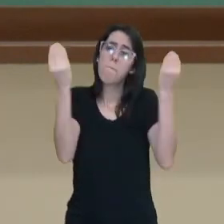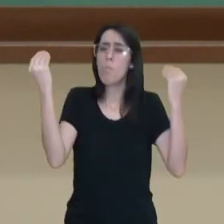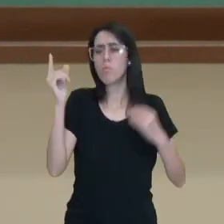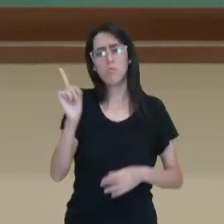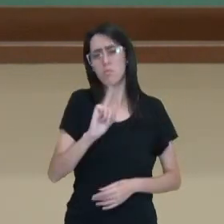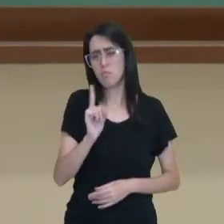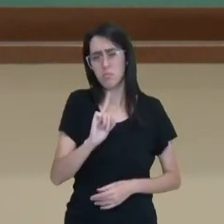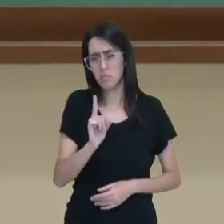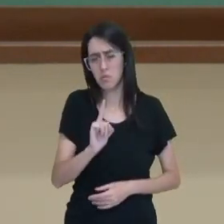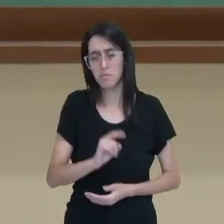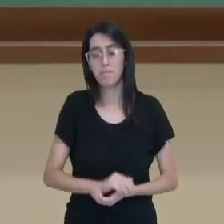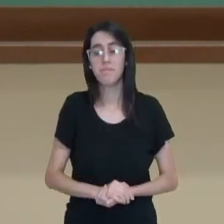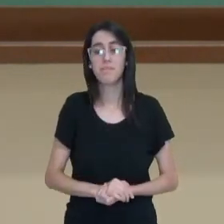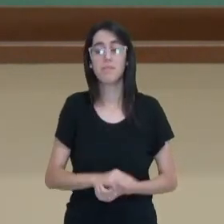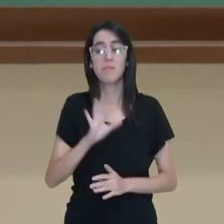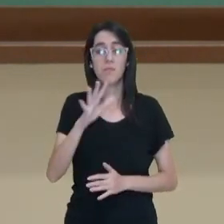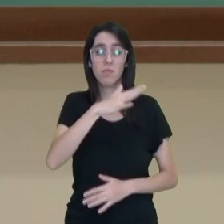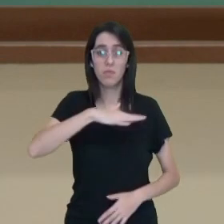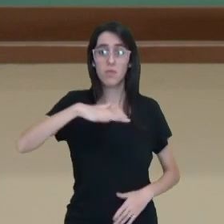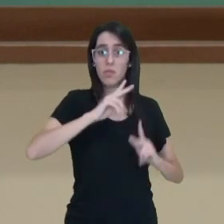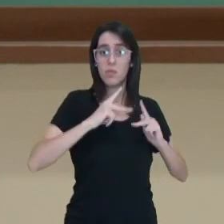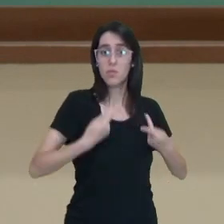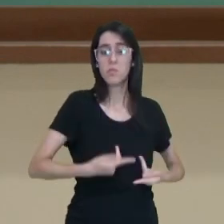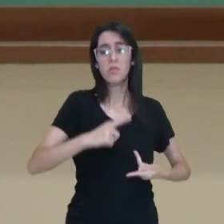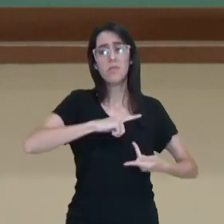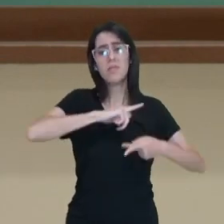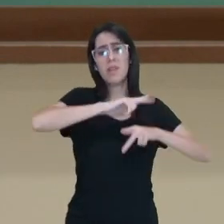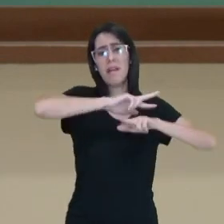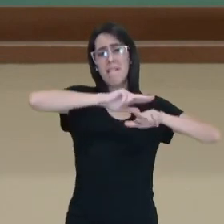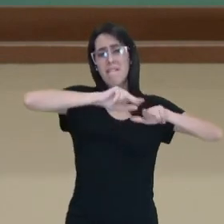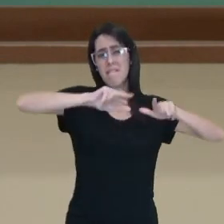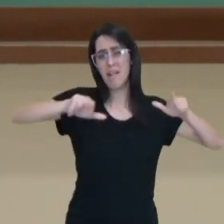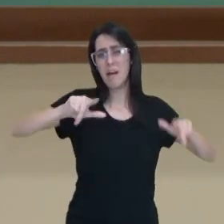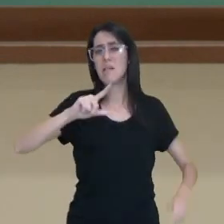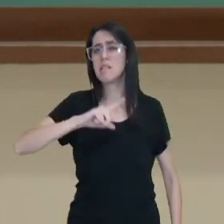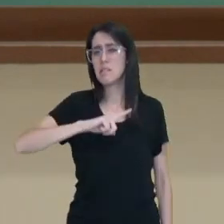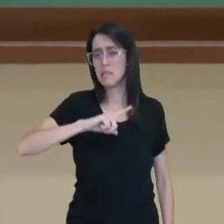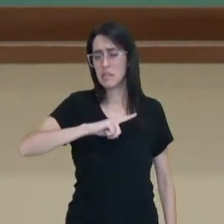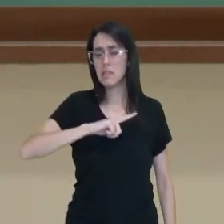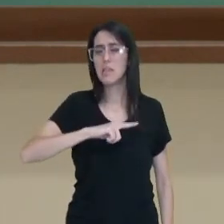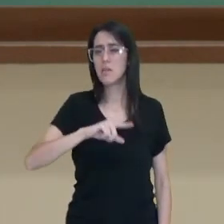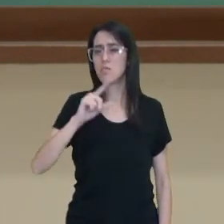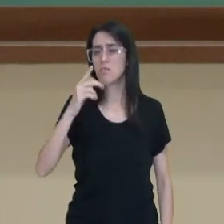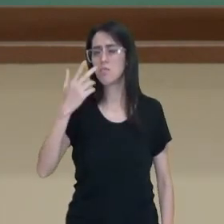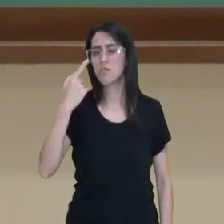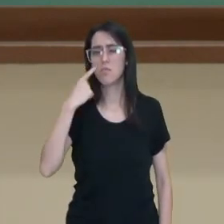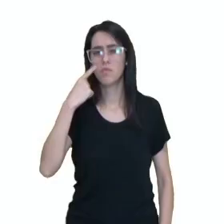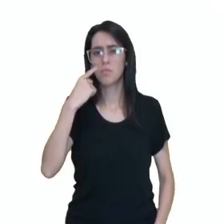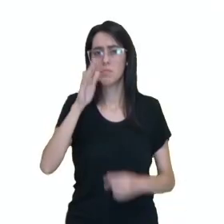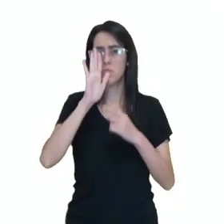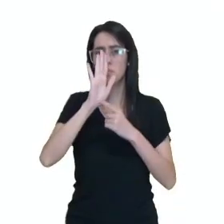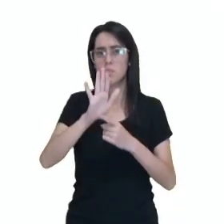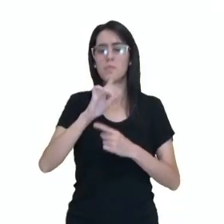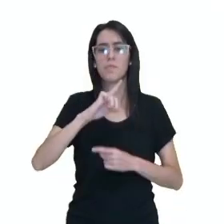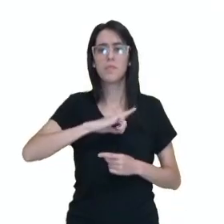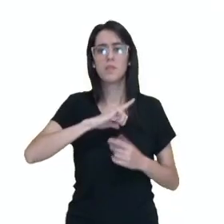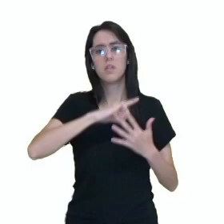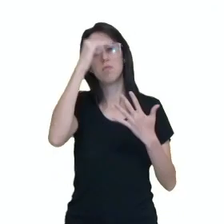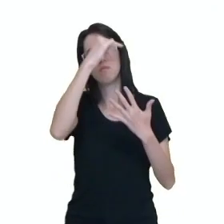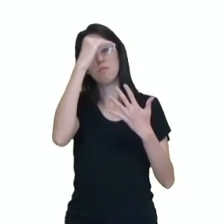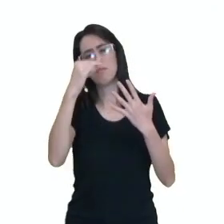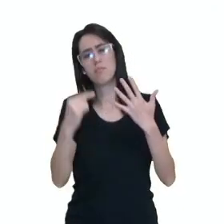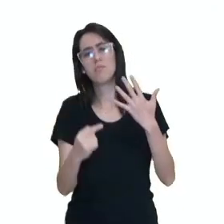temos entre humanos. Entre humanos são várias, né, que têm importância médica, e aqui a gente vai citar algumas delas, tá? Então tem a